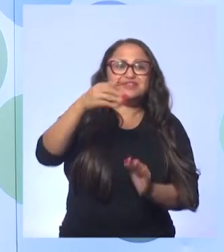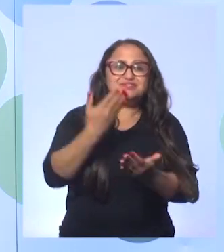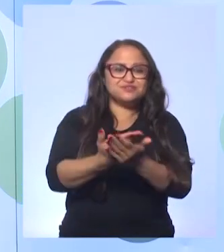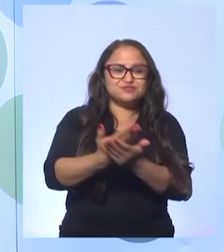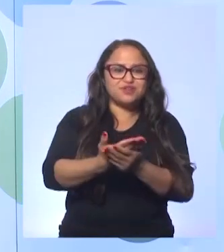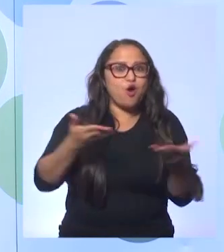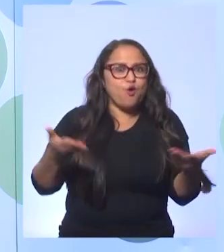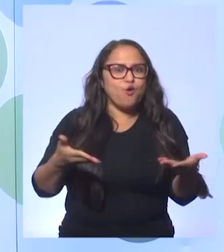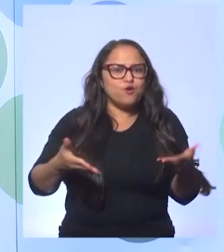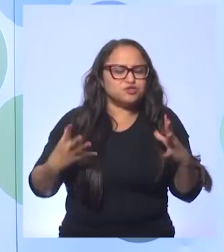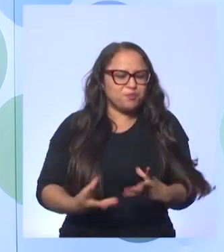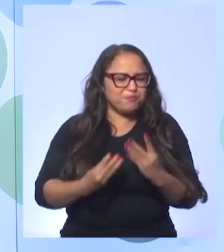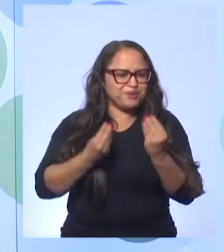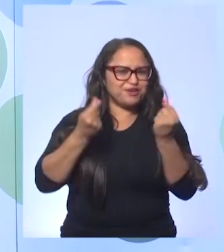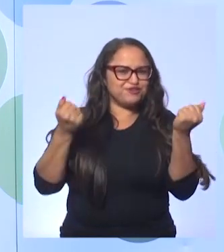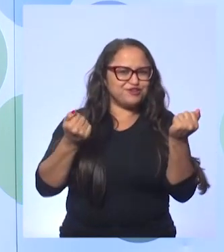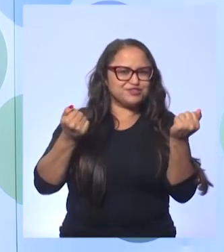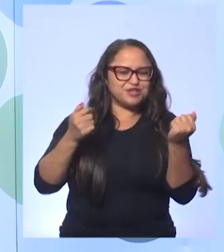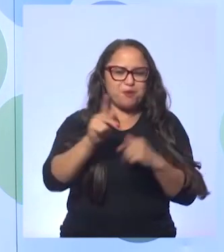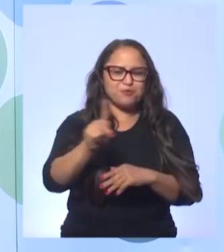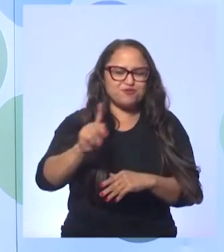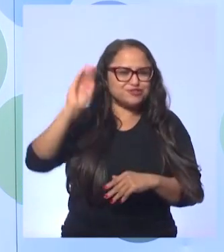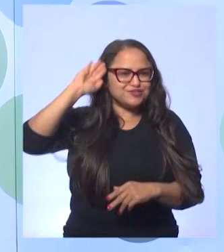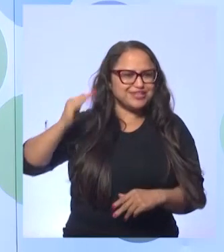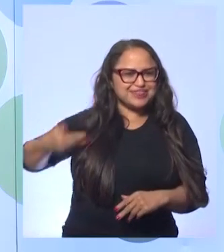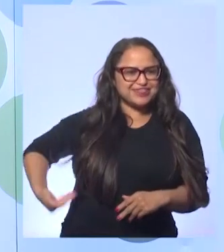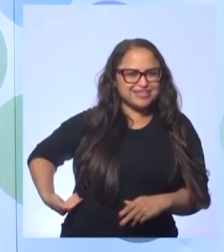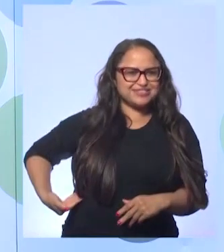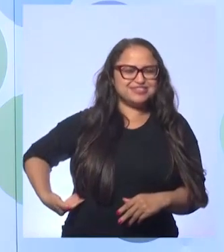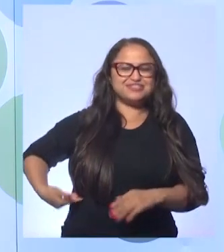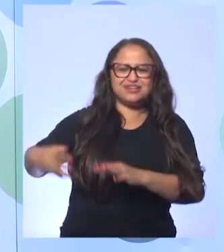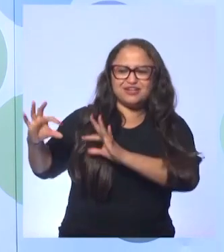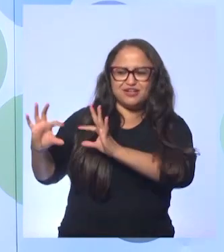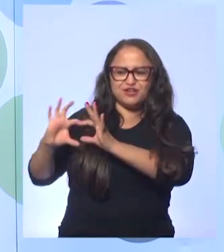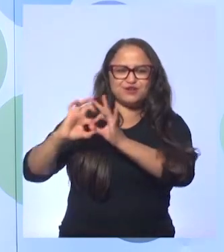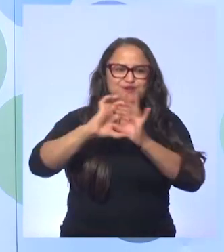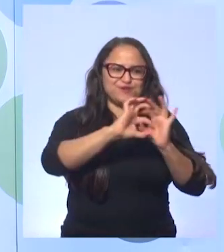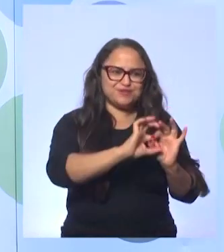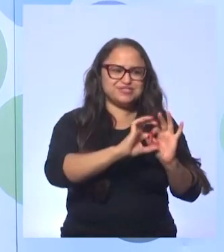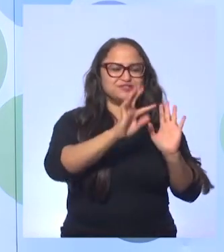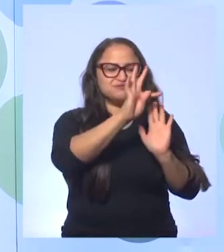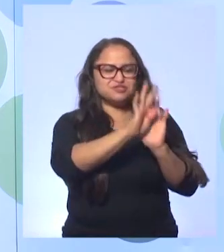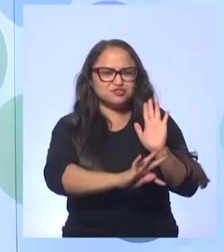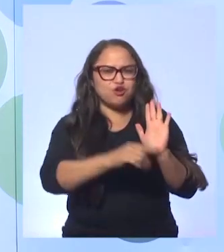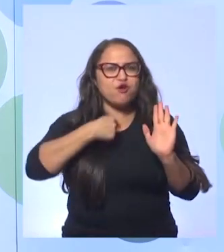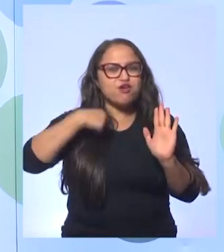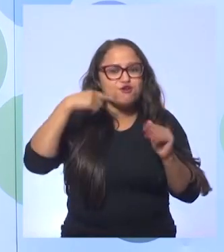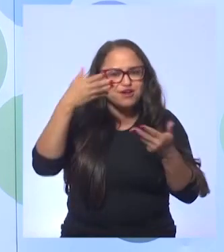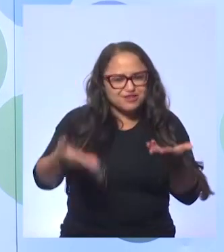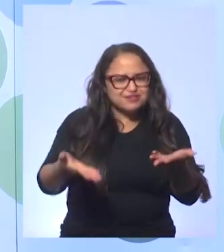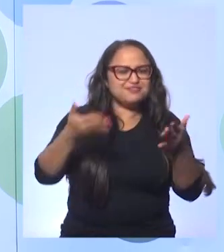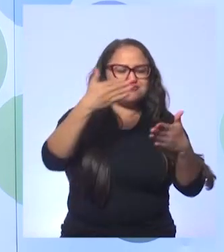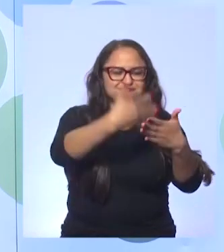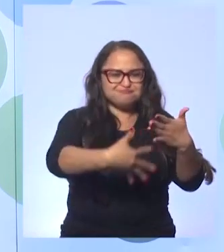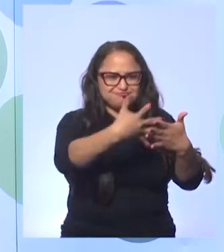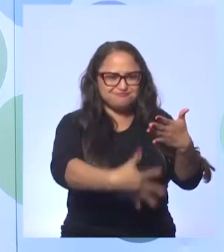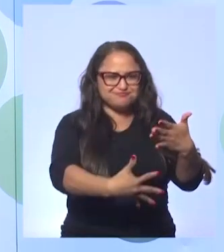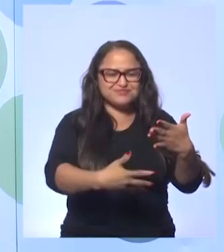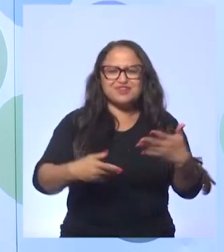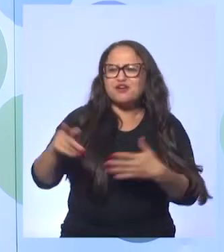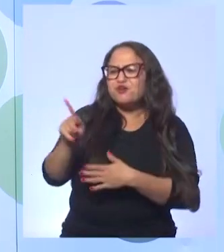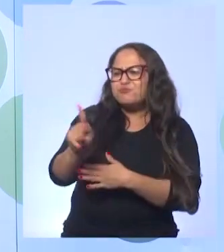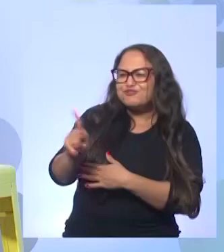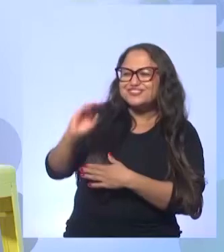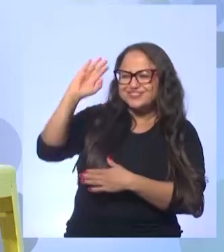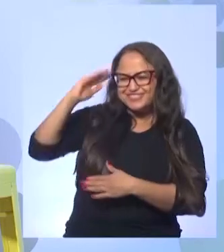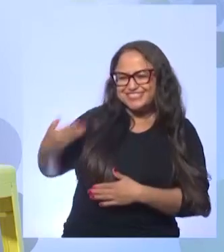uma aula maravilhosa com a professora Tayana sobre coesão textual. E eu estarei aqui participando com vocês, com as interações no chat. Então é isso. Professora Tayana, com